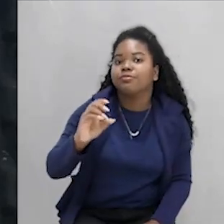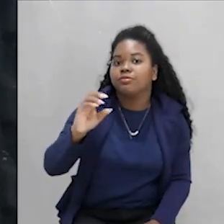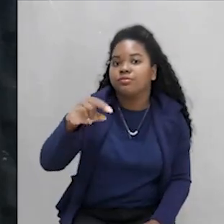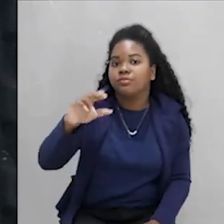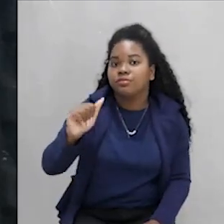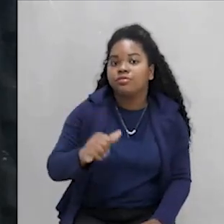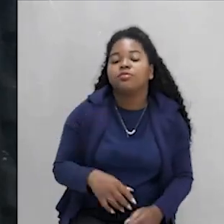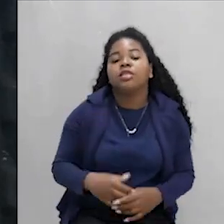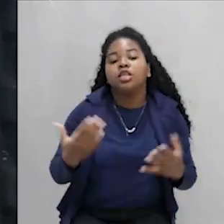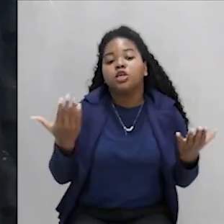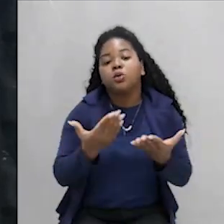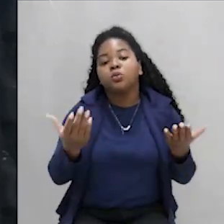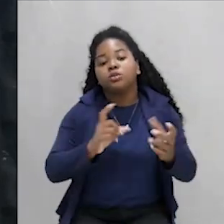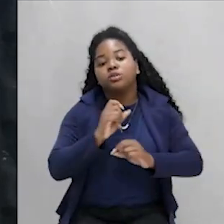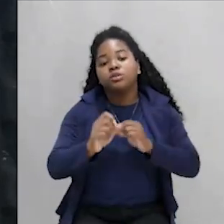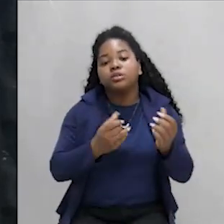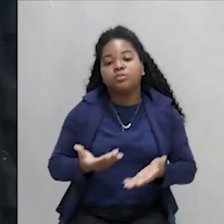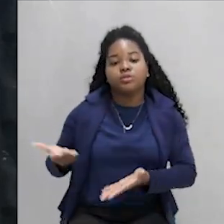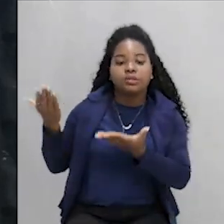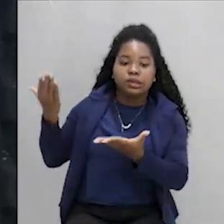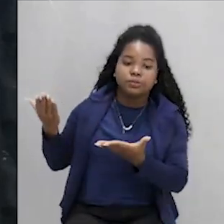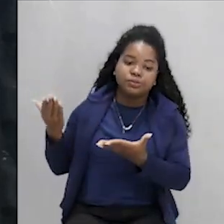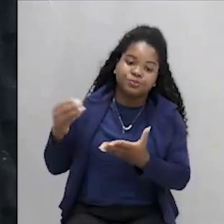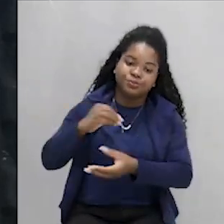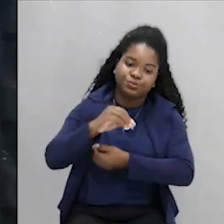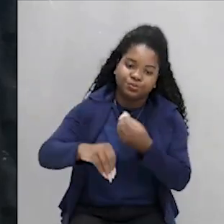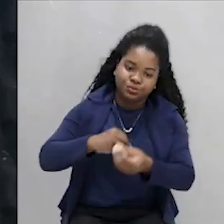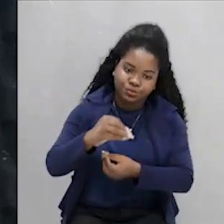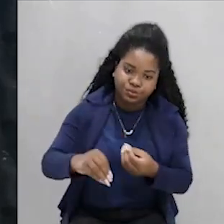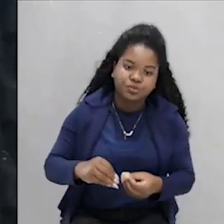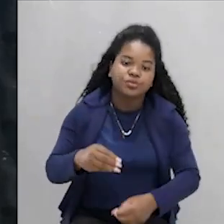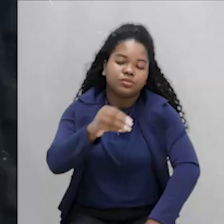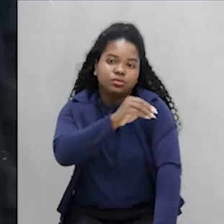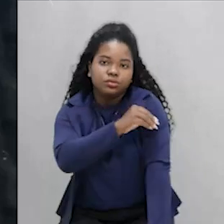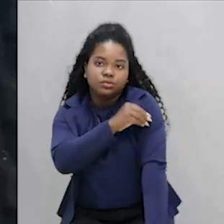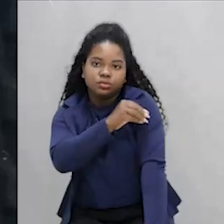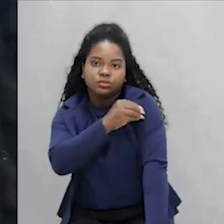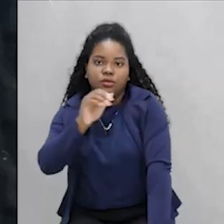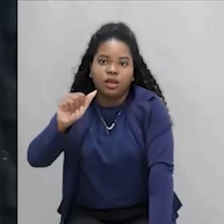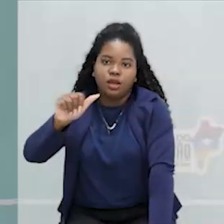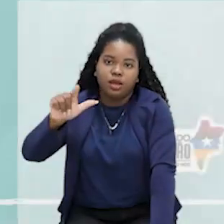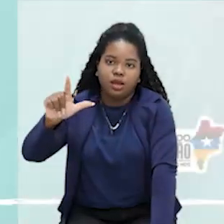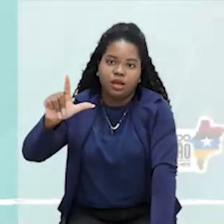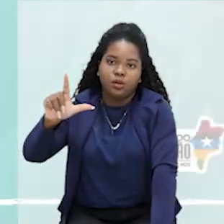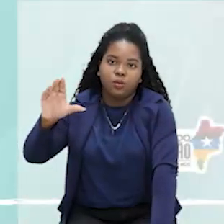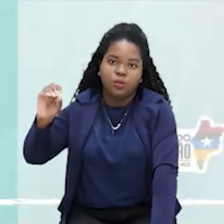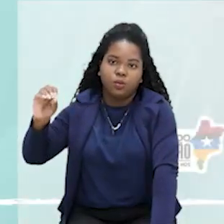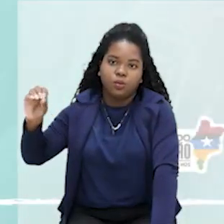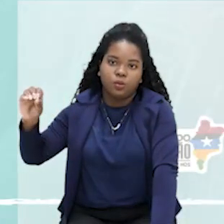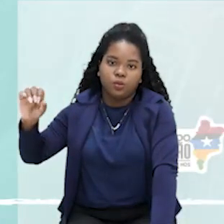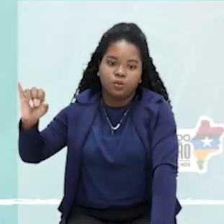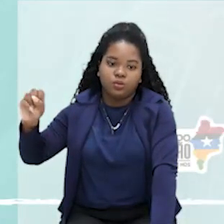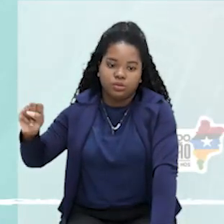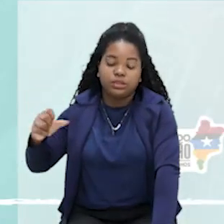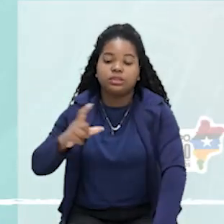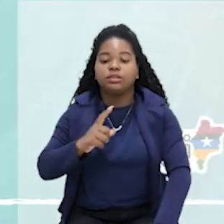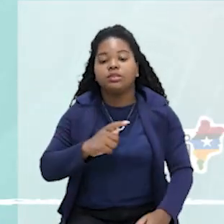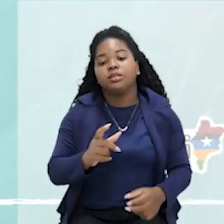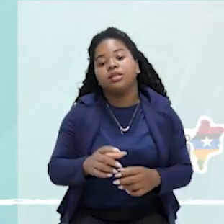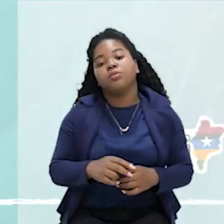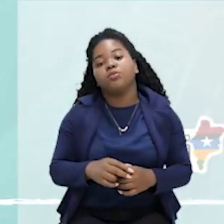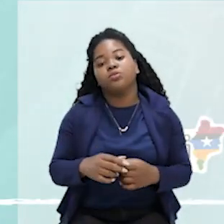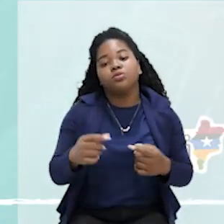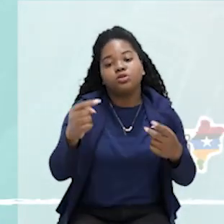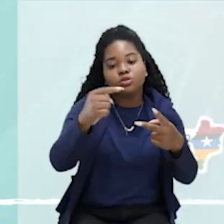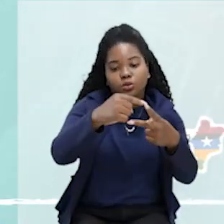as reações dos álcools Então vamos trabalhar vamos apresentar para vocês mais dois tipos de reações